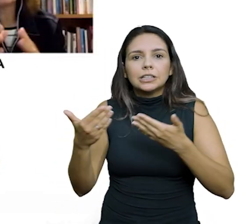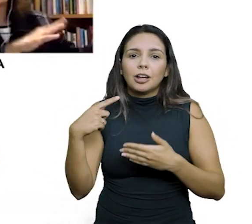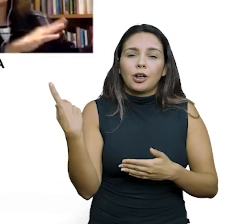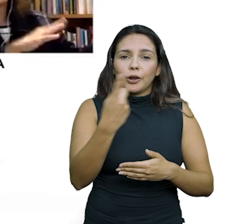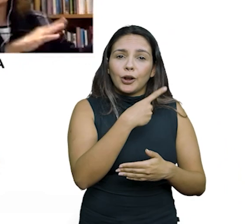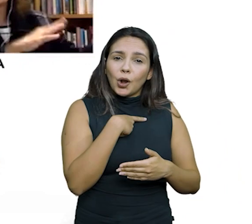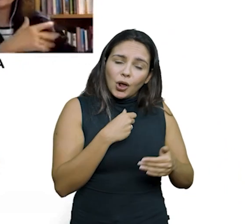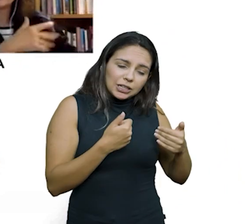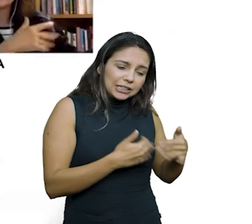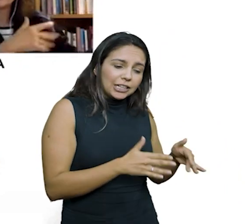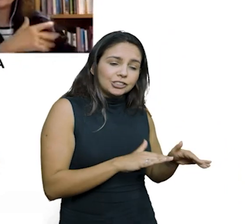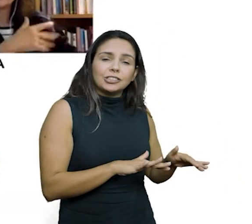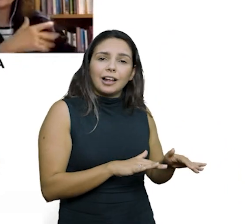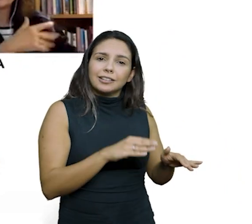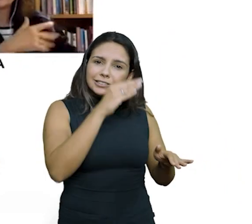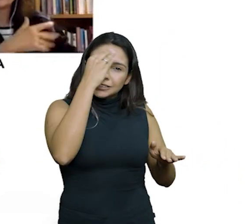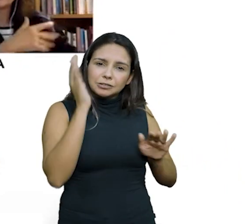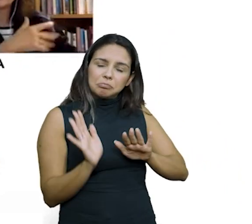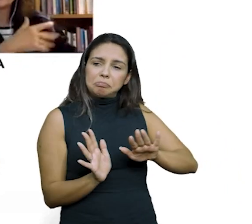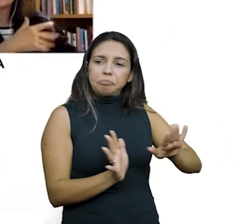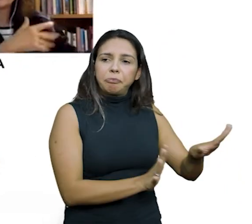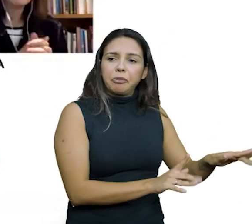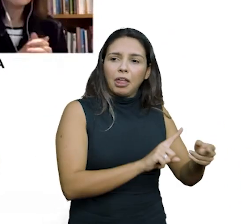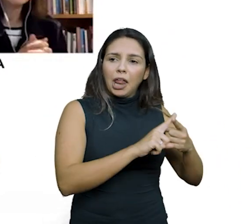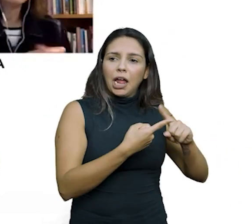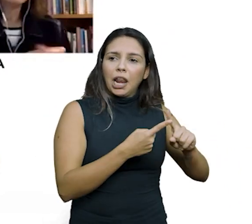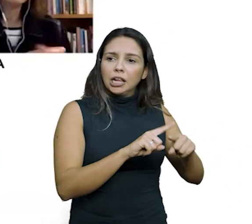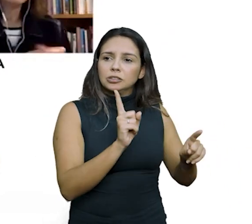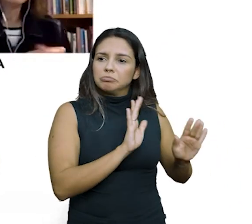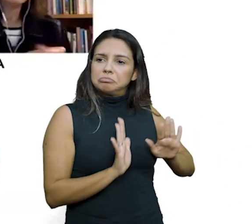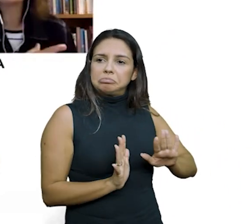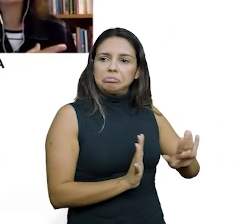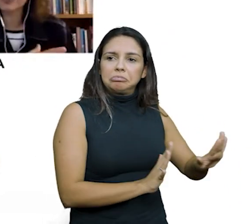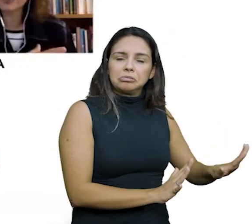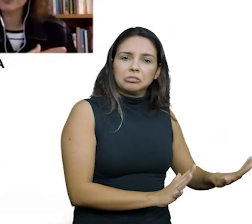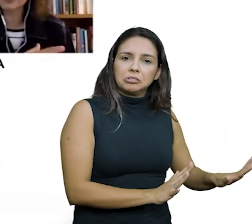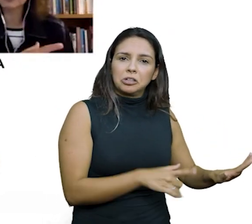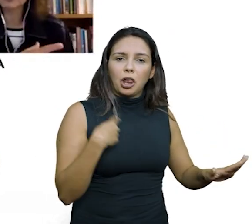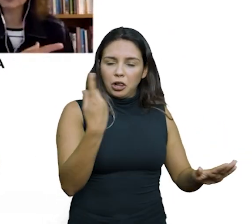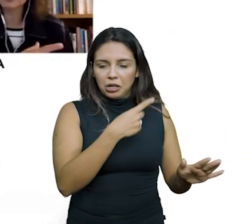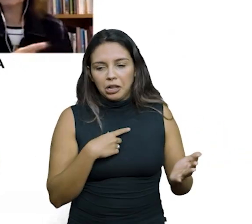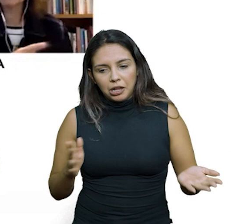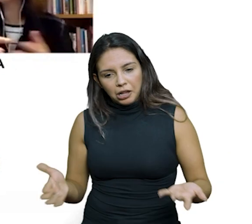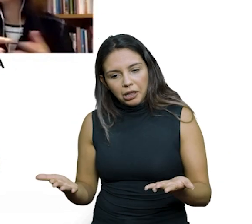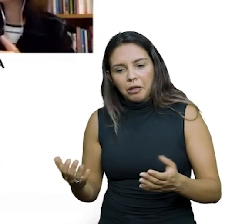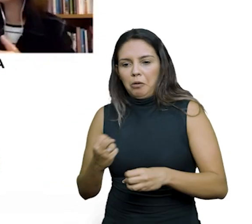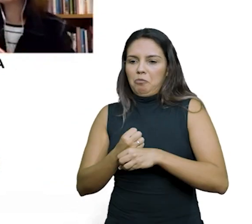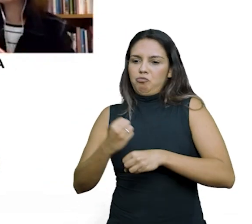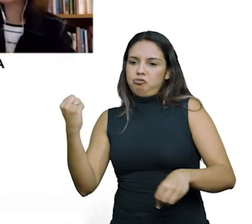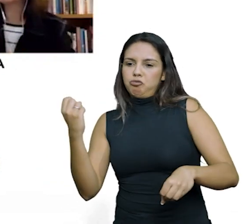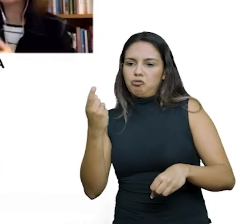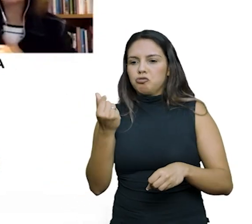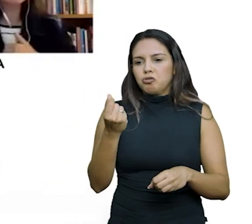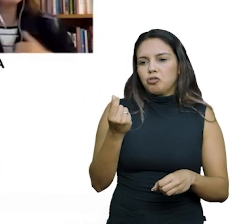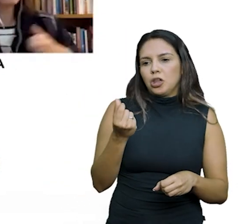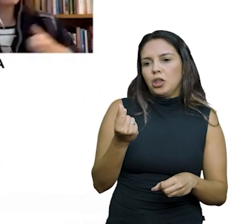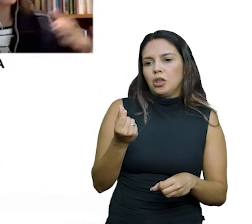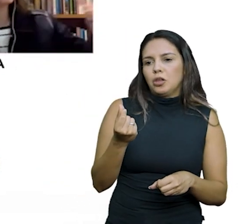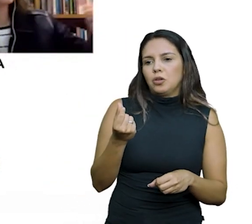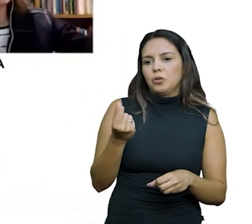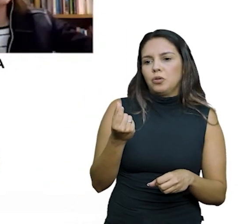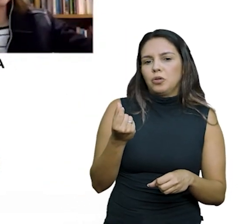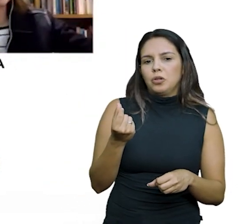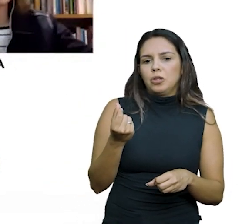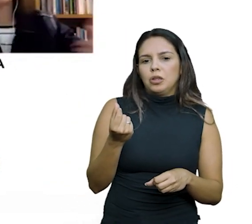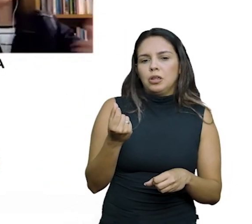isso. A gente não investe nos relacionamentos pessoais, investe na carreira, investe no